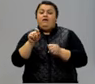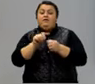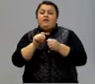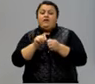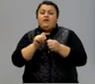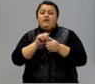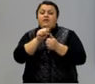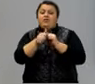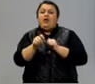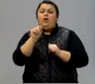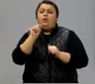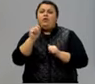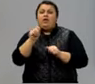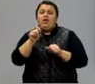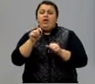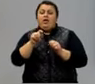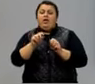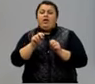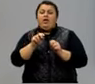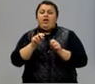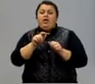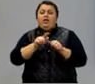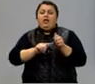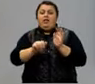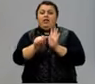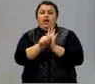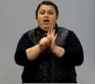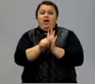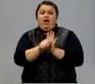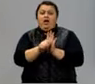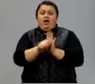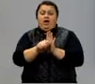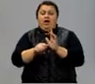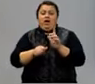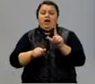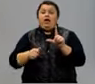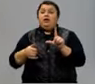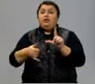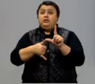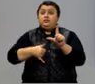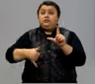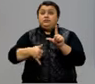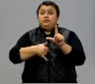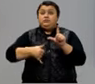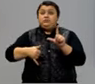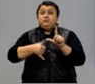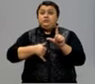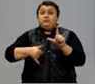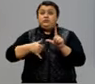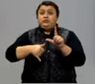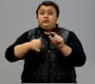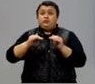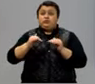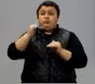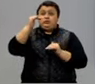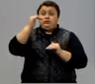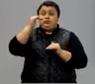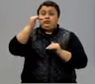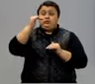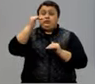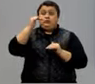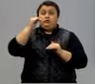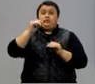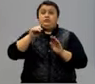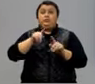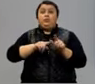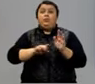A. Lipídios para aumentar o gasto calórico. B. ATP para aumento da síntese hormonal. C. Oxigênio para